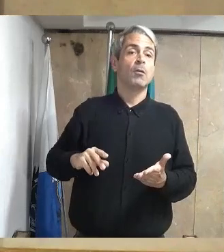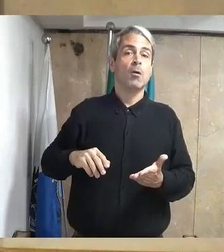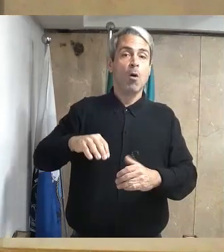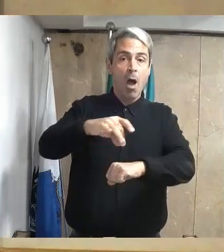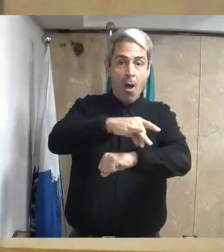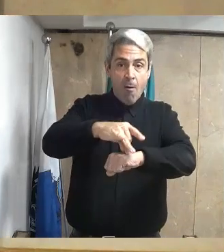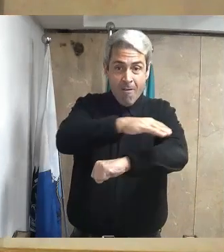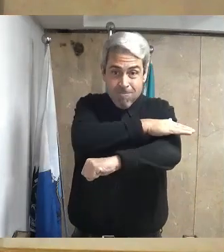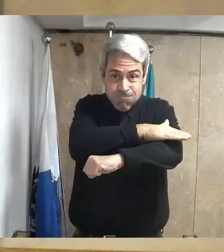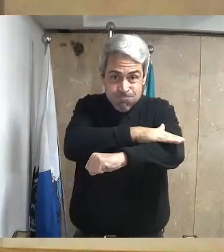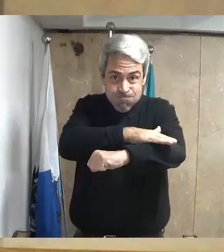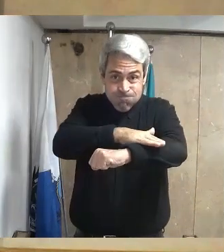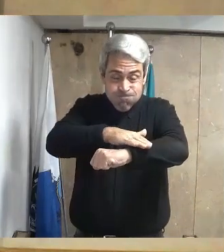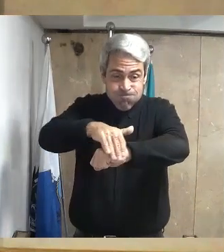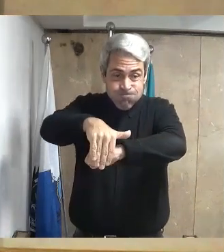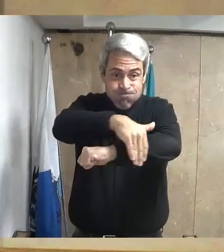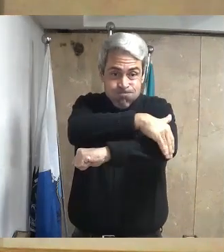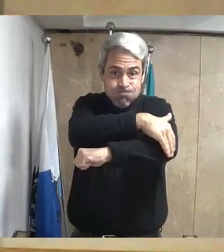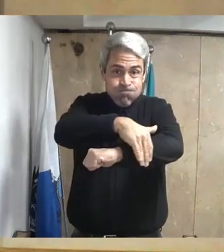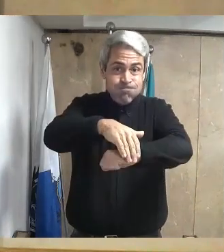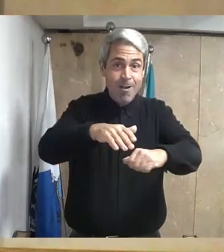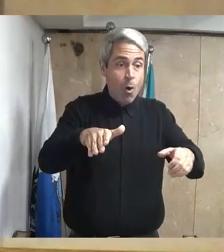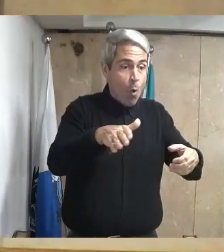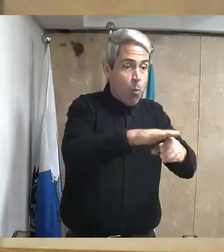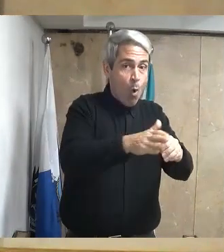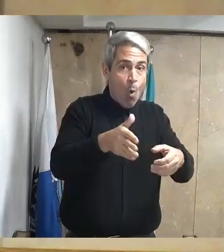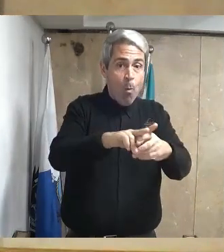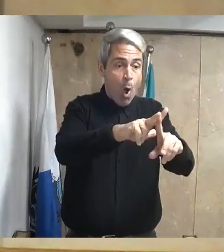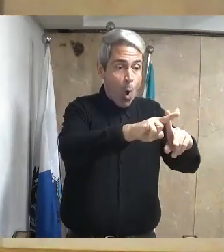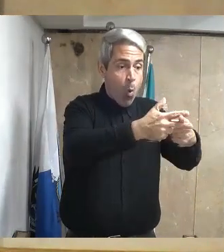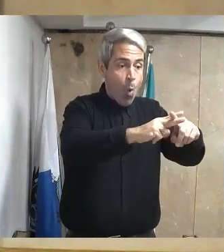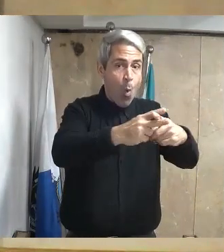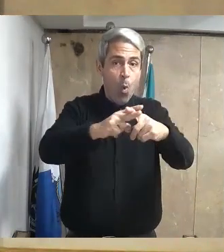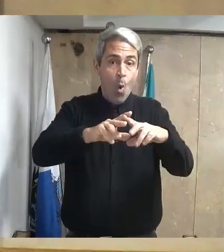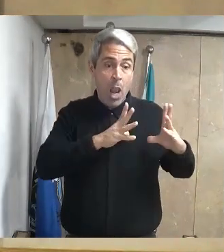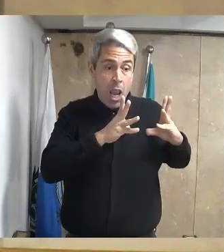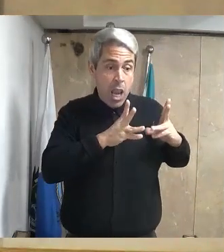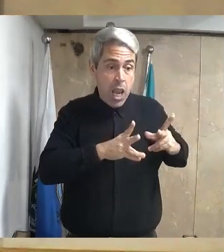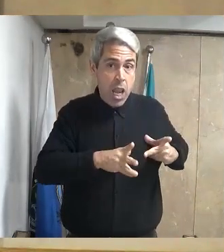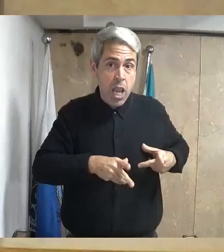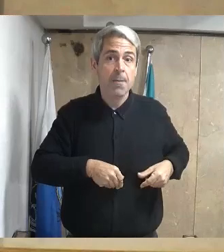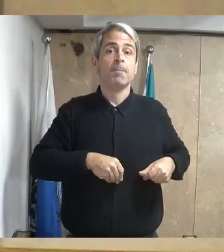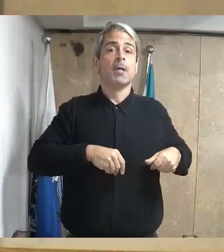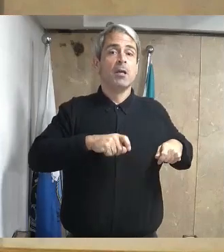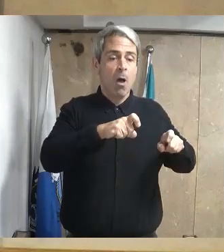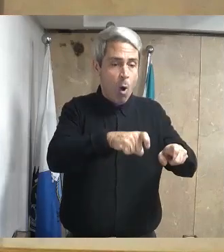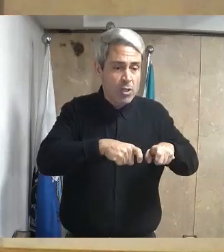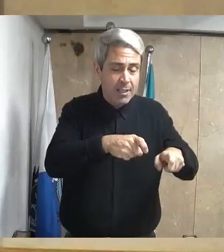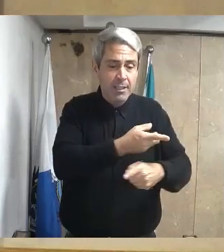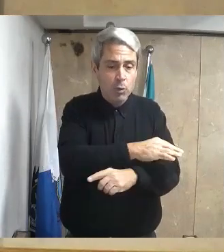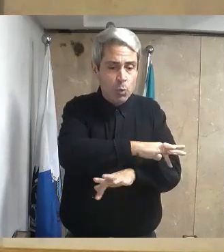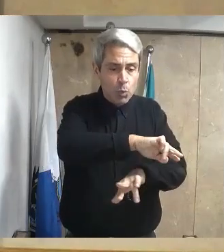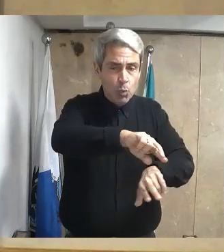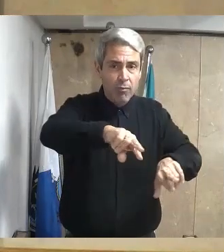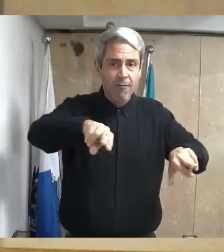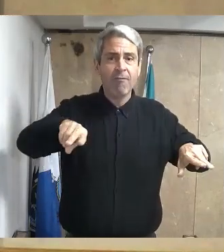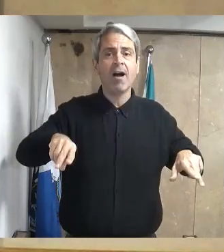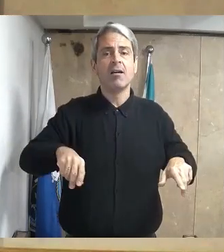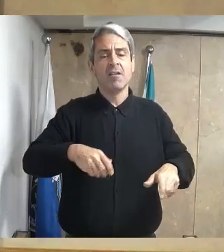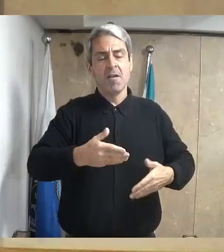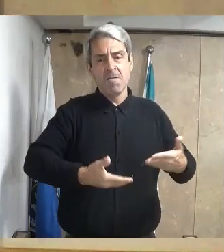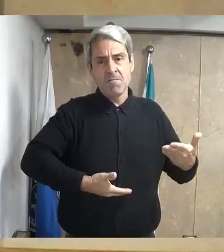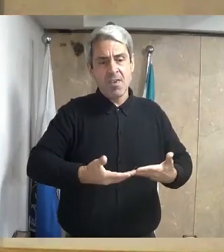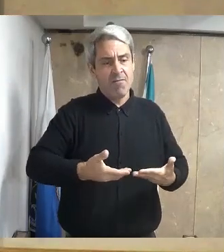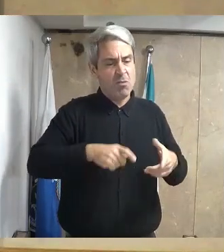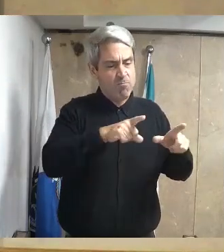asfáltico, incluindo operação tapa-buracos, bem como limpeza com uso de roçadeira, vassourinho e serviço de capina